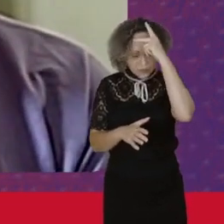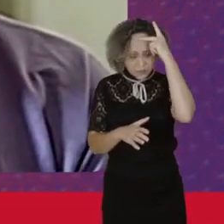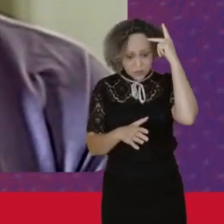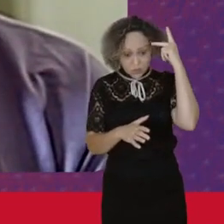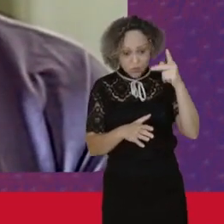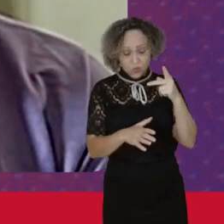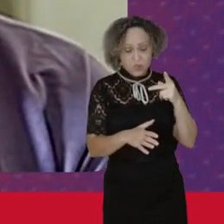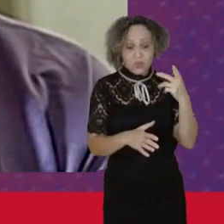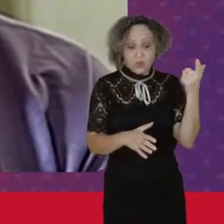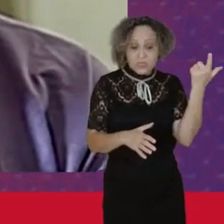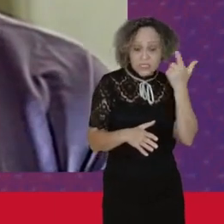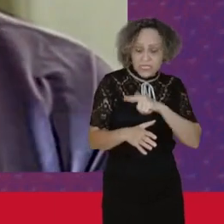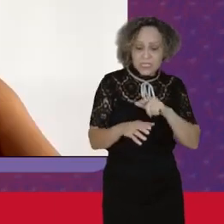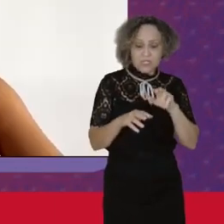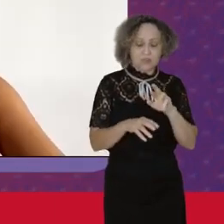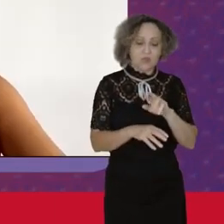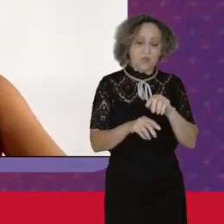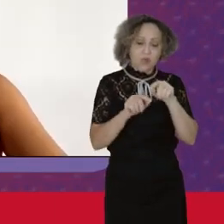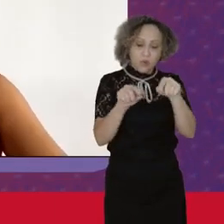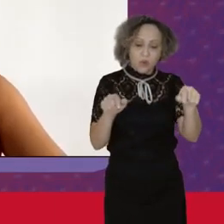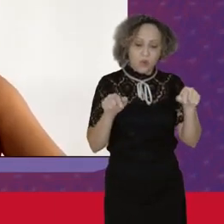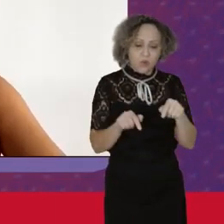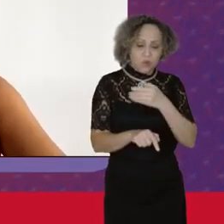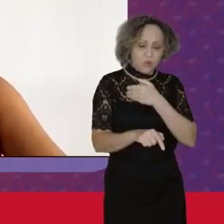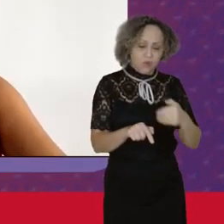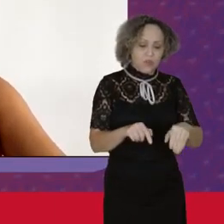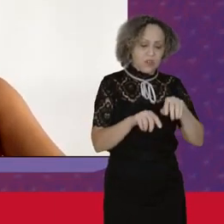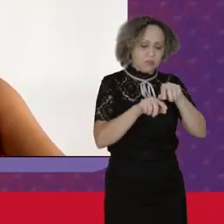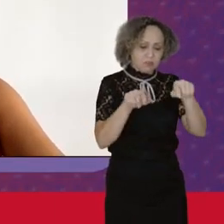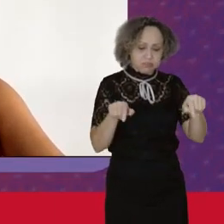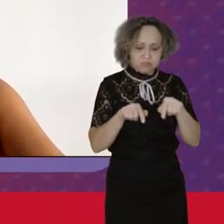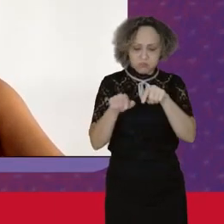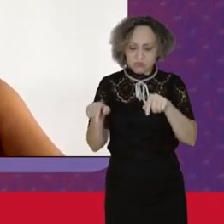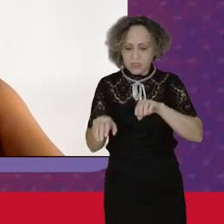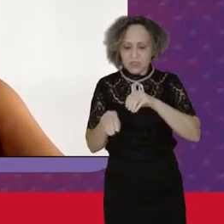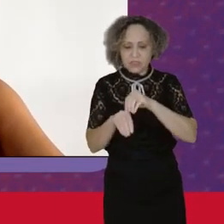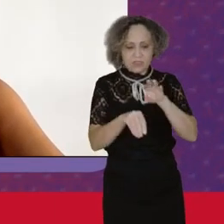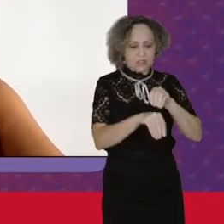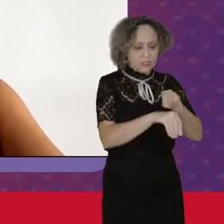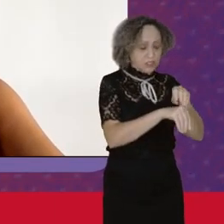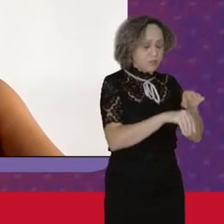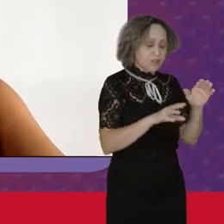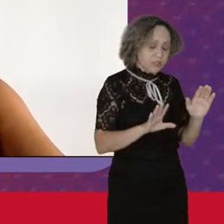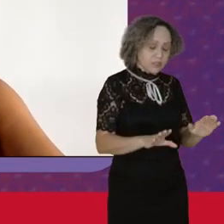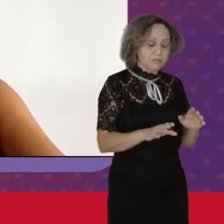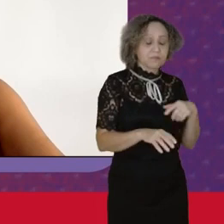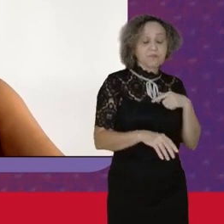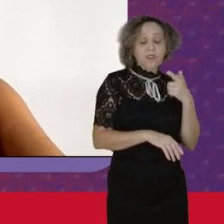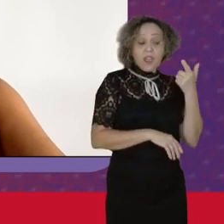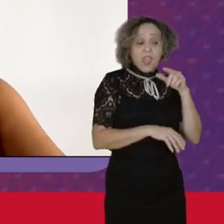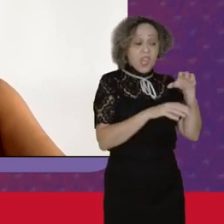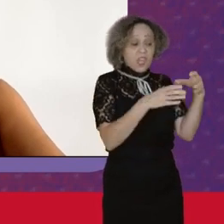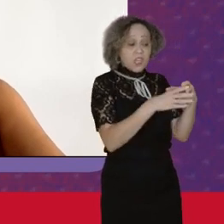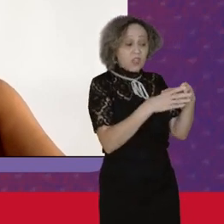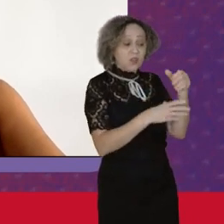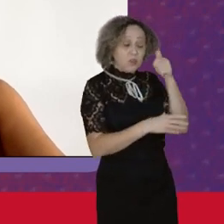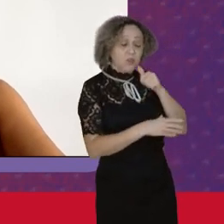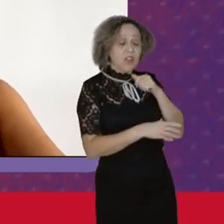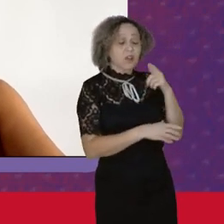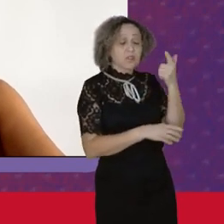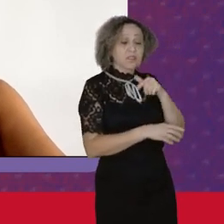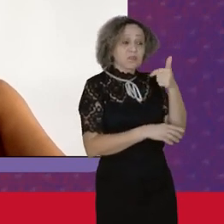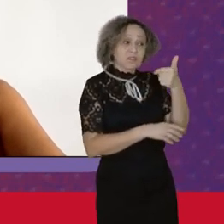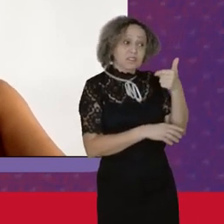o marido e a mulher, e isso ampliou um pouco esse número de 13%, contudo, ainda é muito desigual, né, o